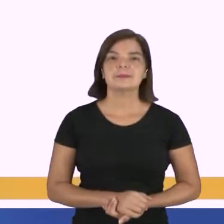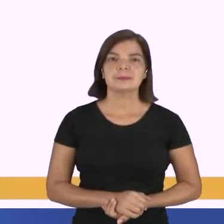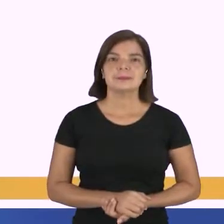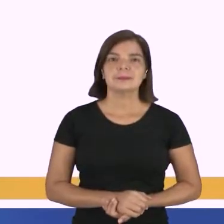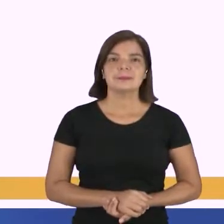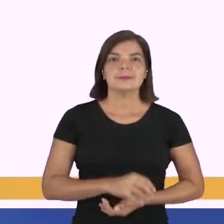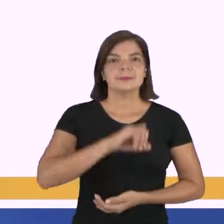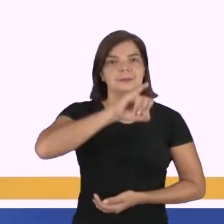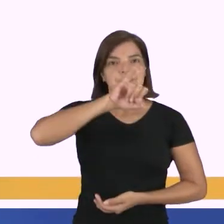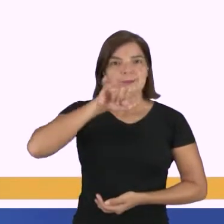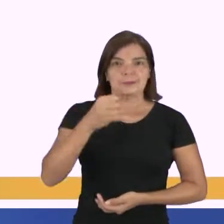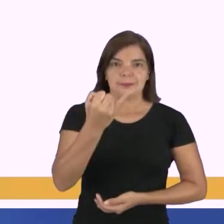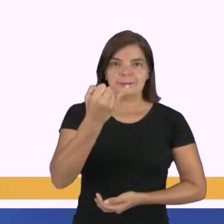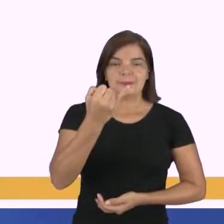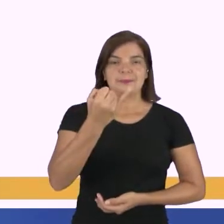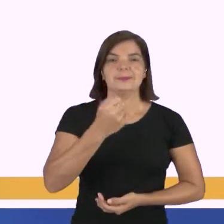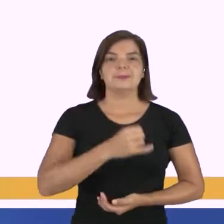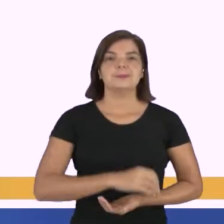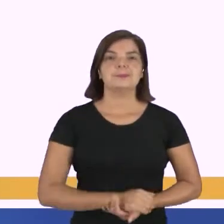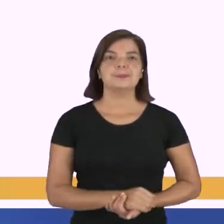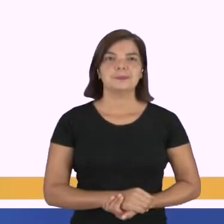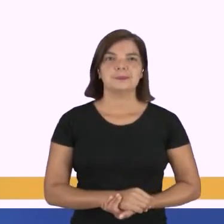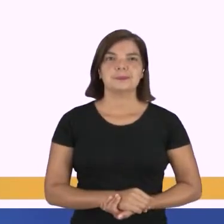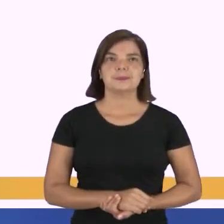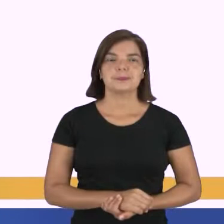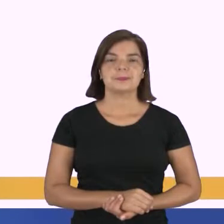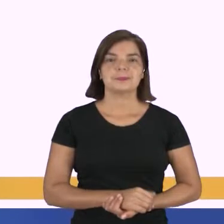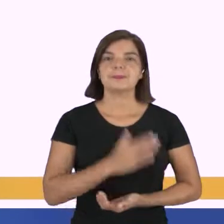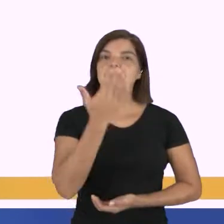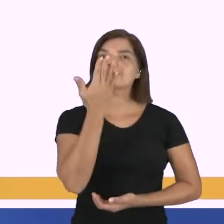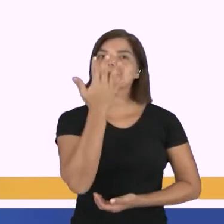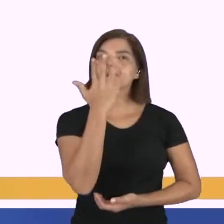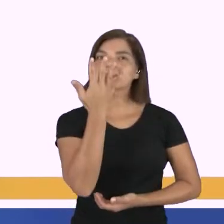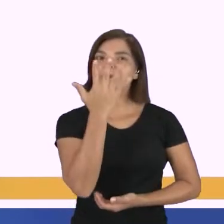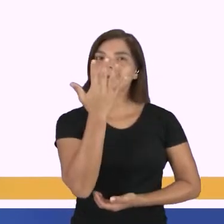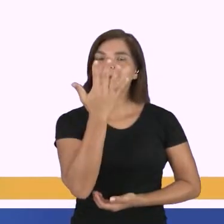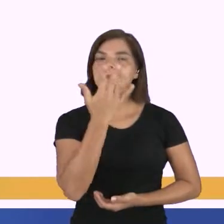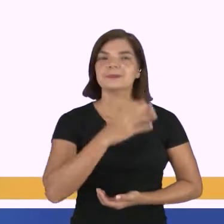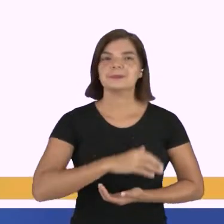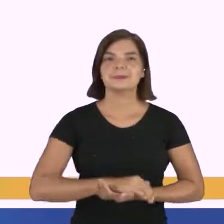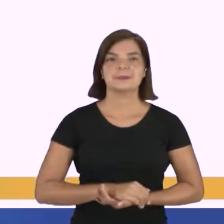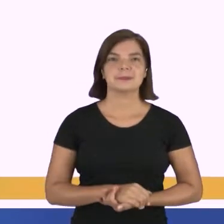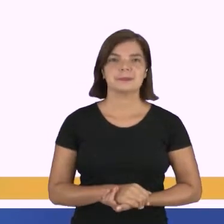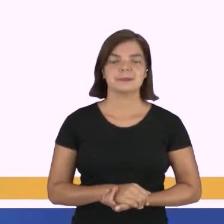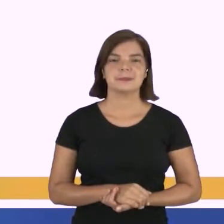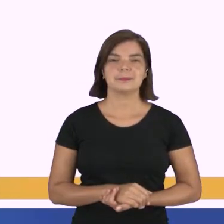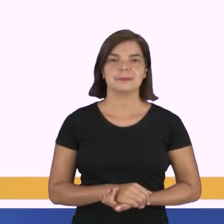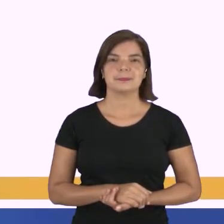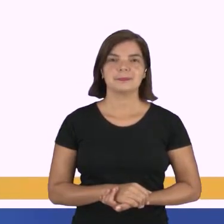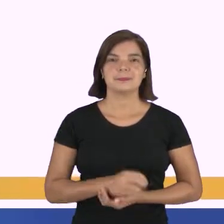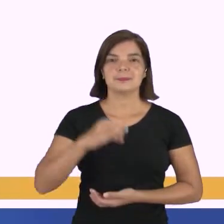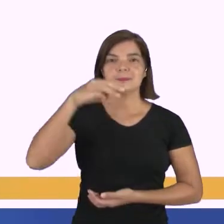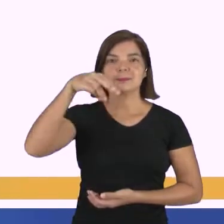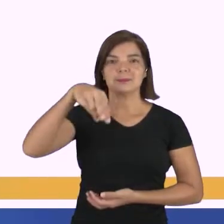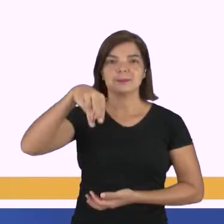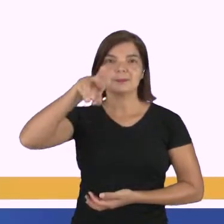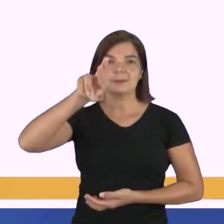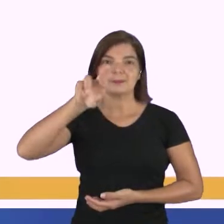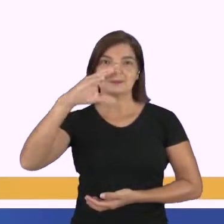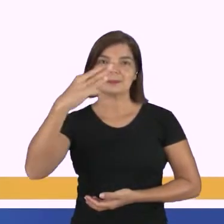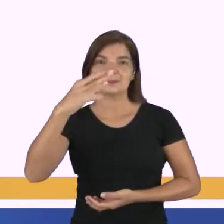claro. January, que é janeiro. February, fevereiro.